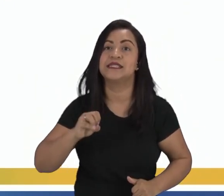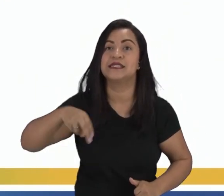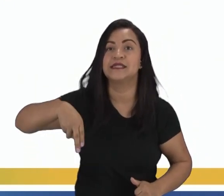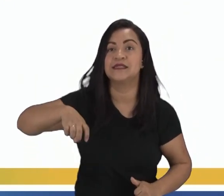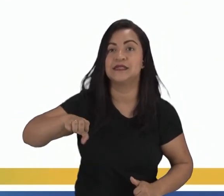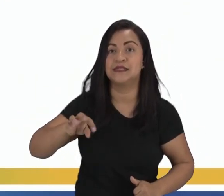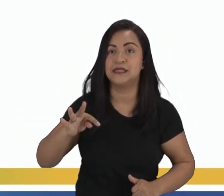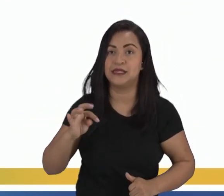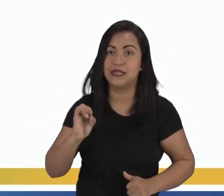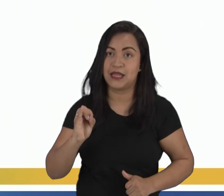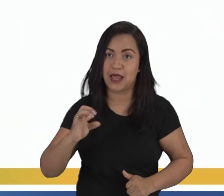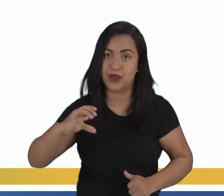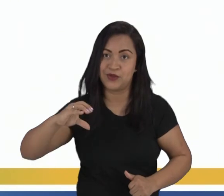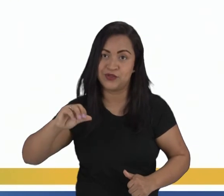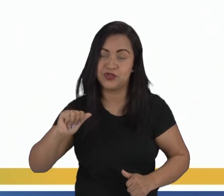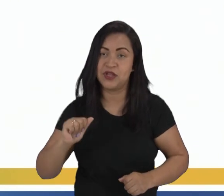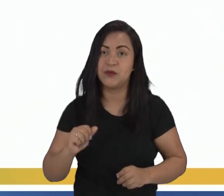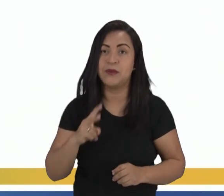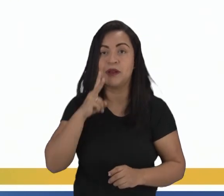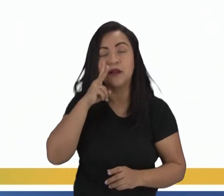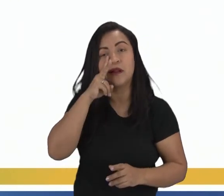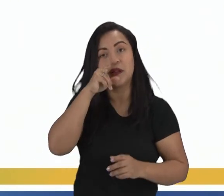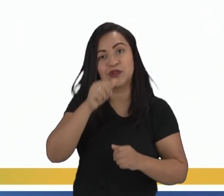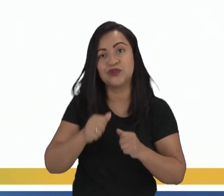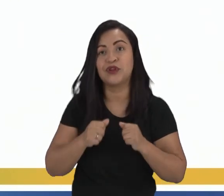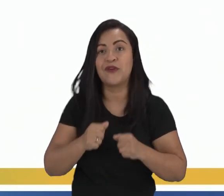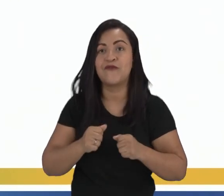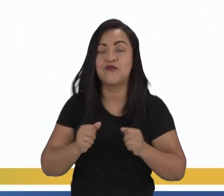atrito. Então, letra A.